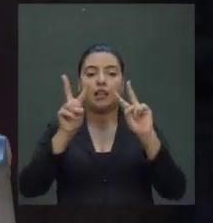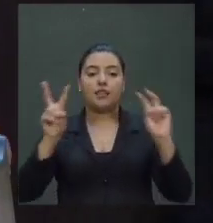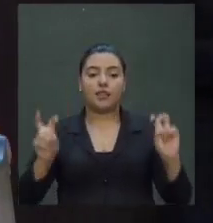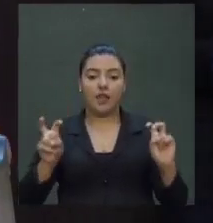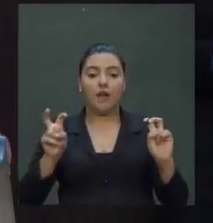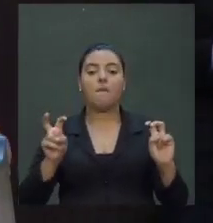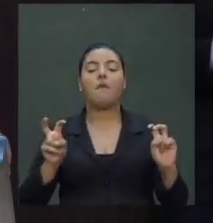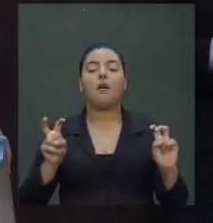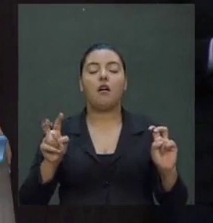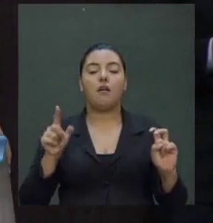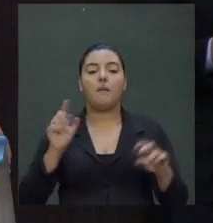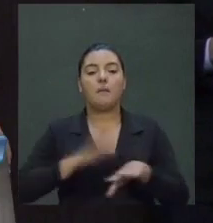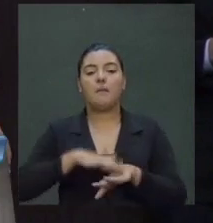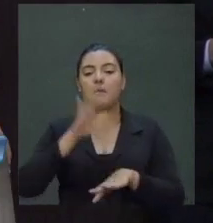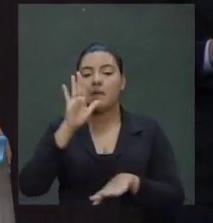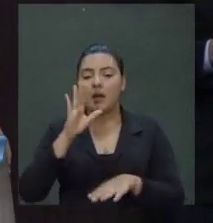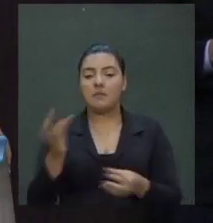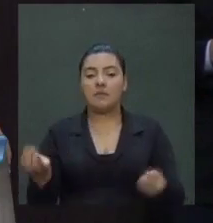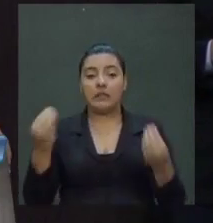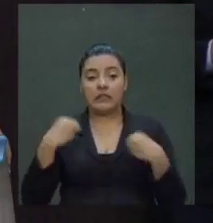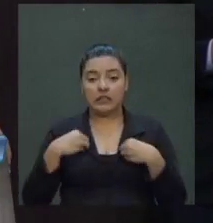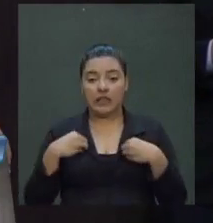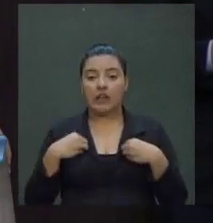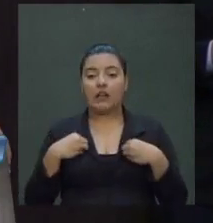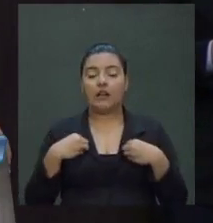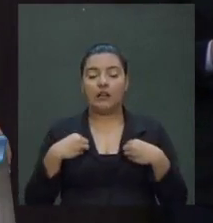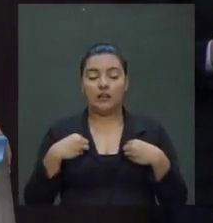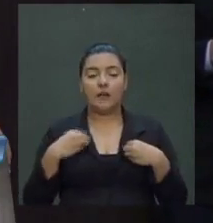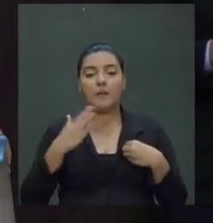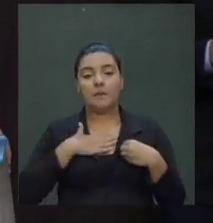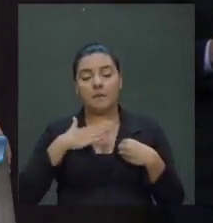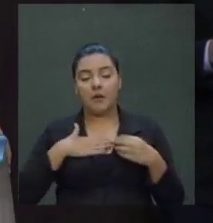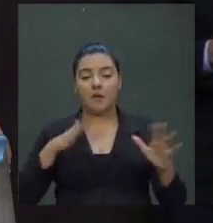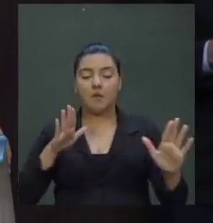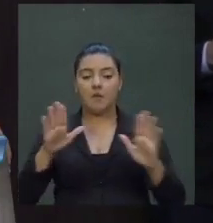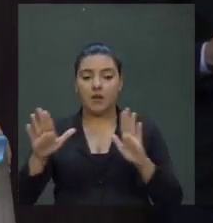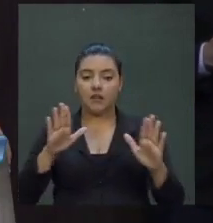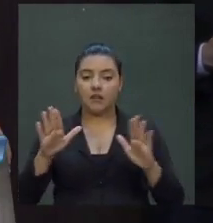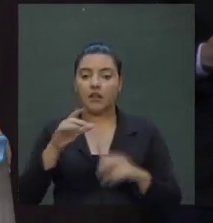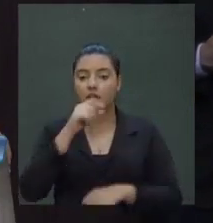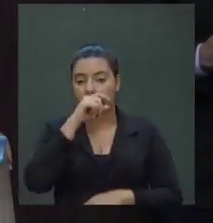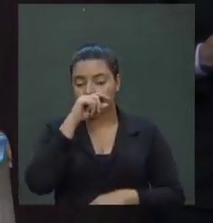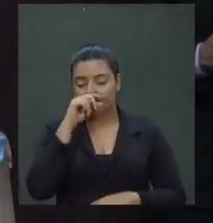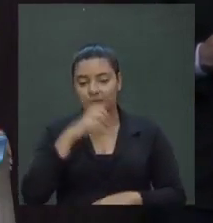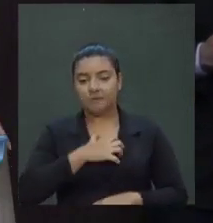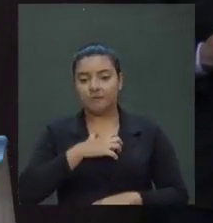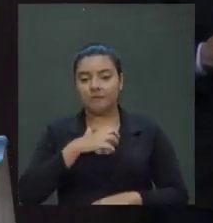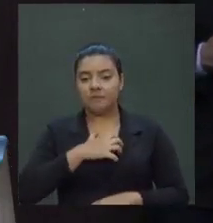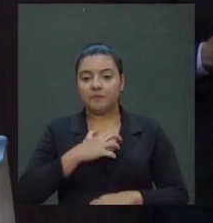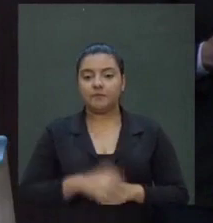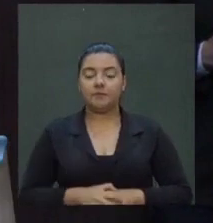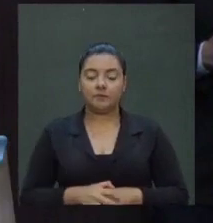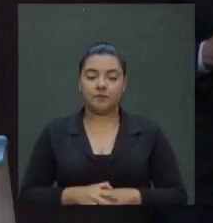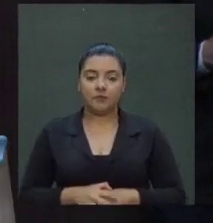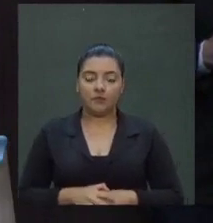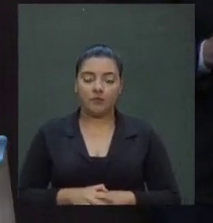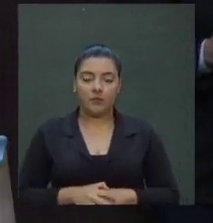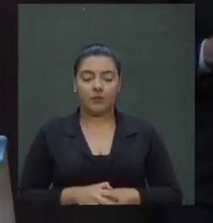temas que mais me mobilizam no exercício do meu mandato parlamentar. Eu